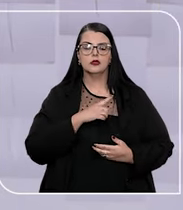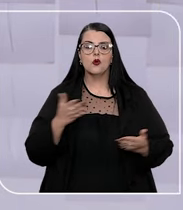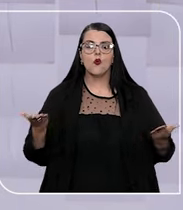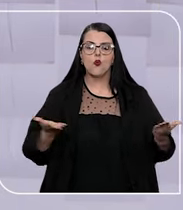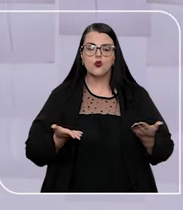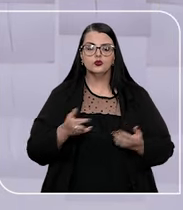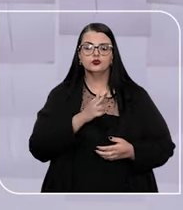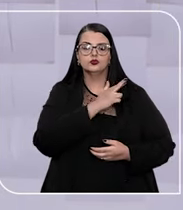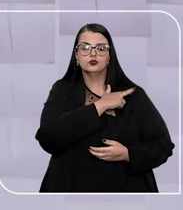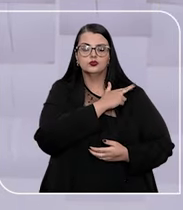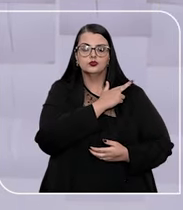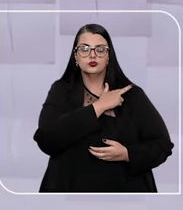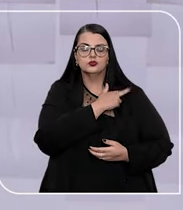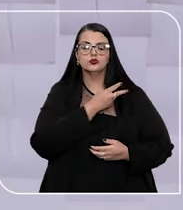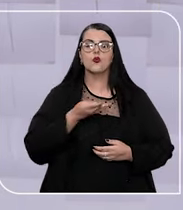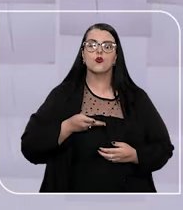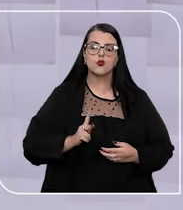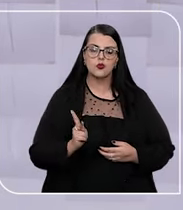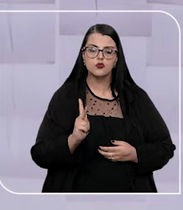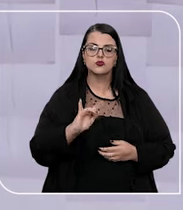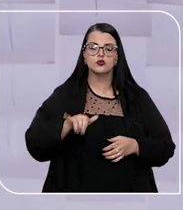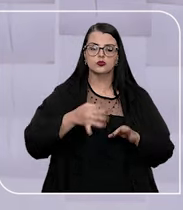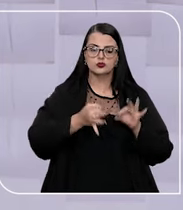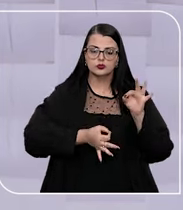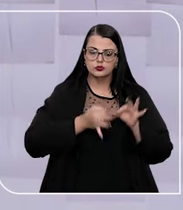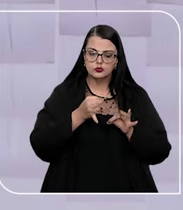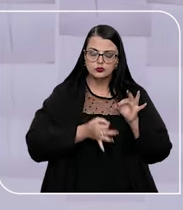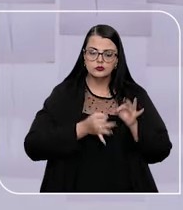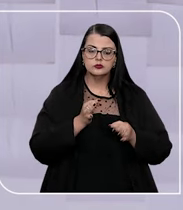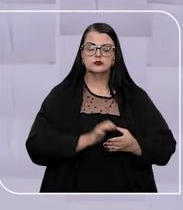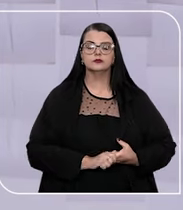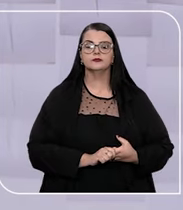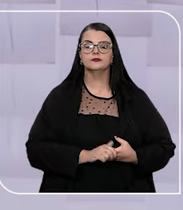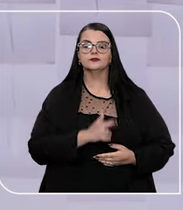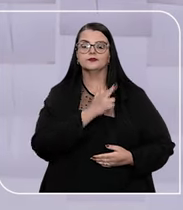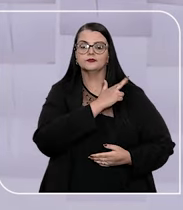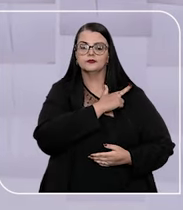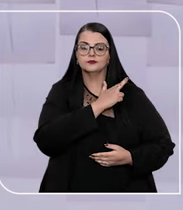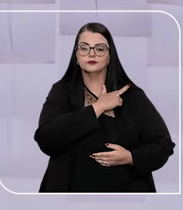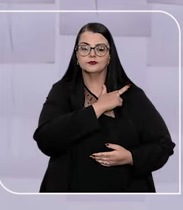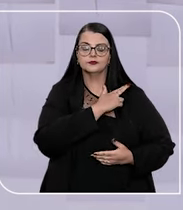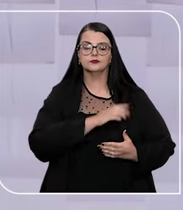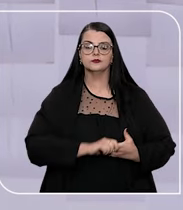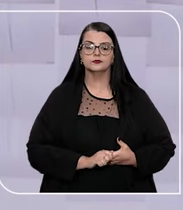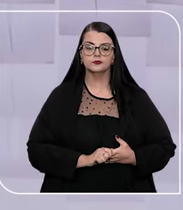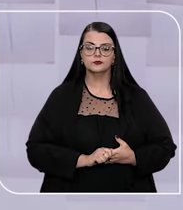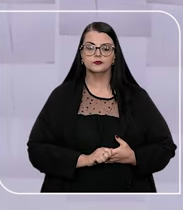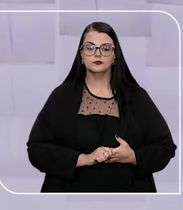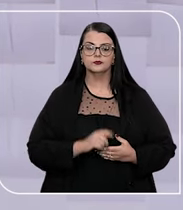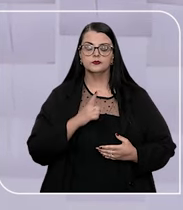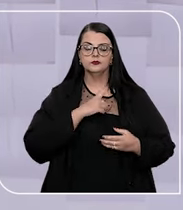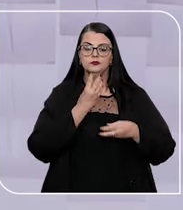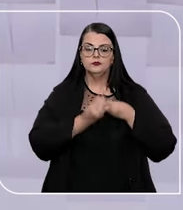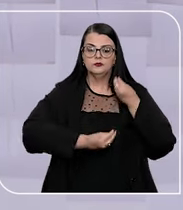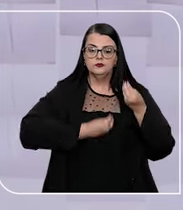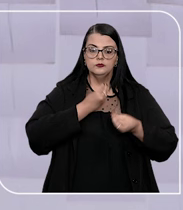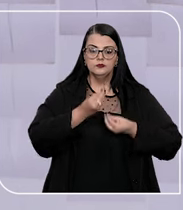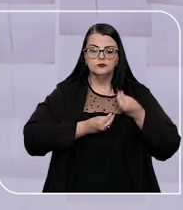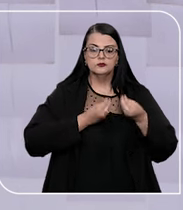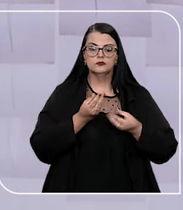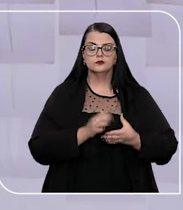temos hoje a responsabilidade de continuar a julgar Mas é uma responsabilidade vem